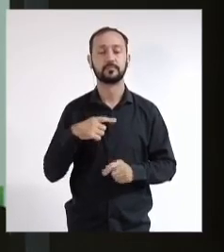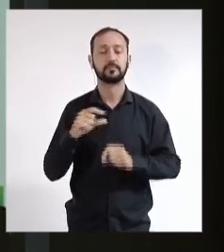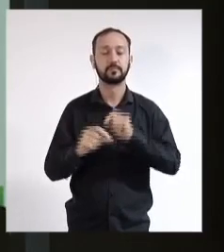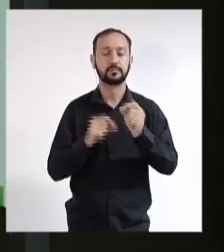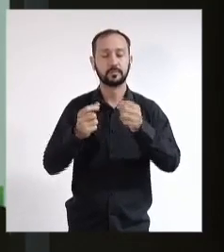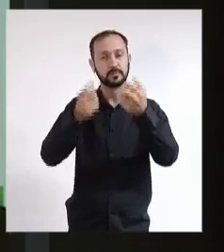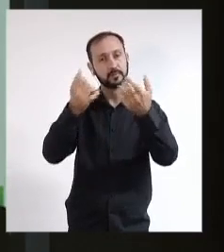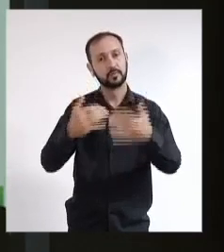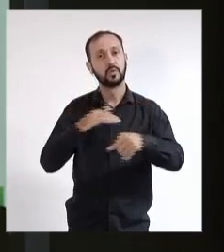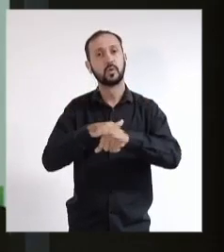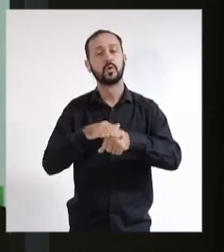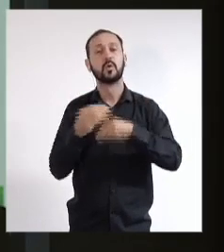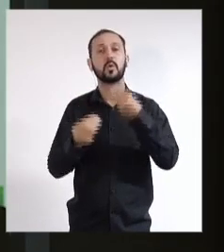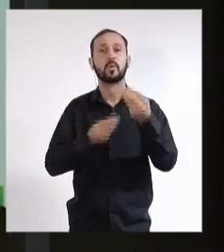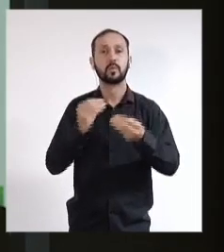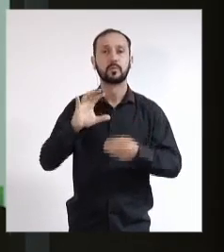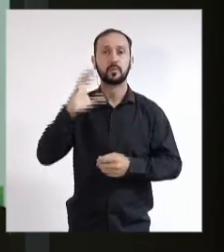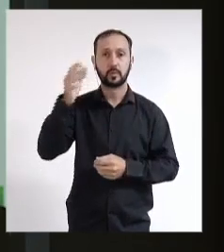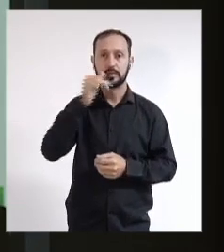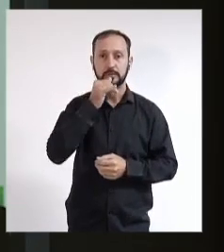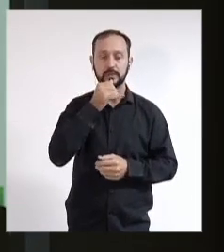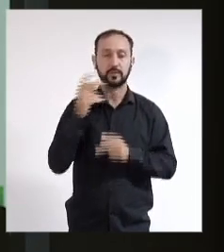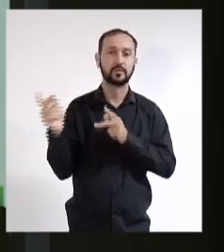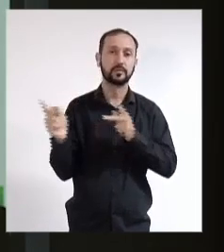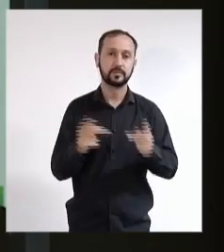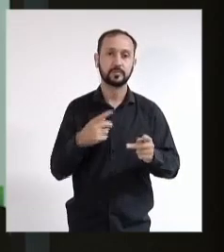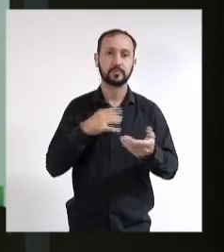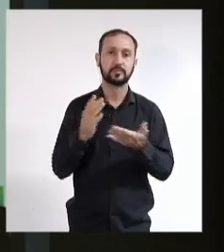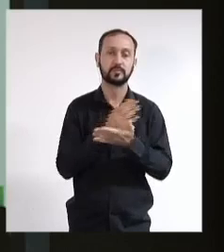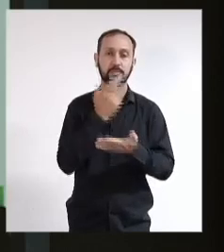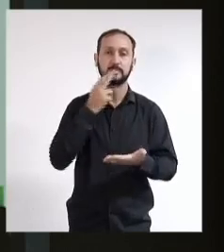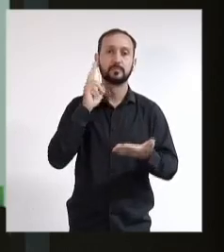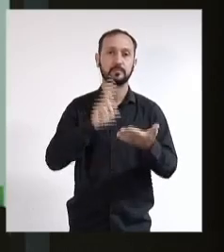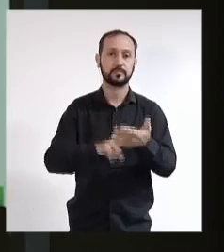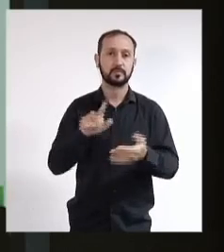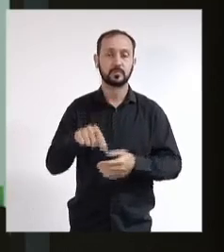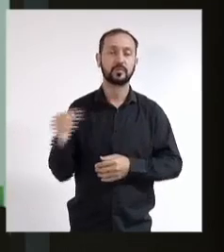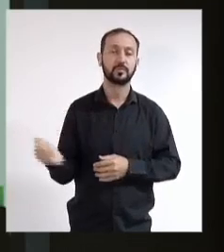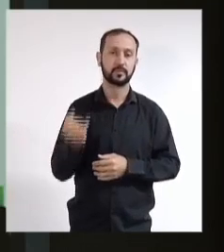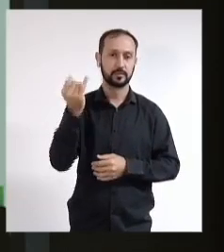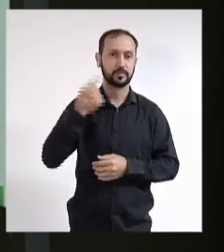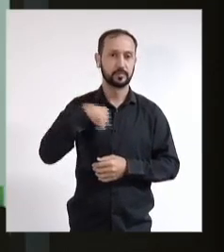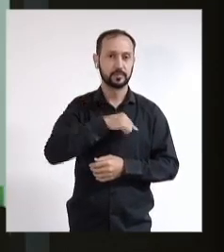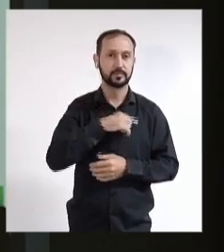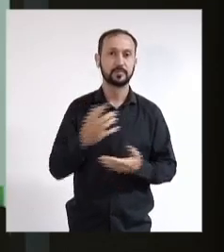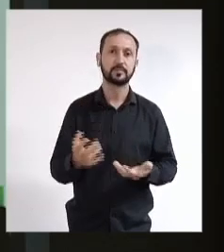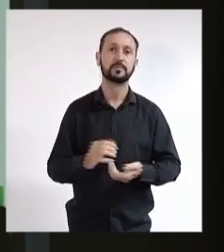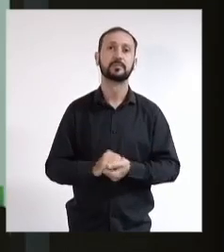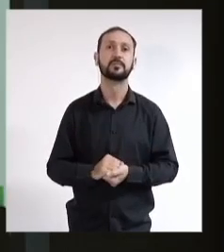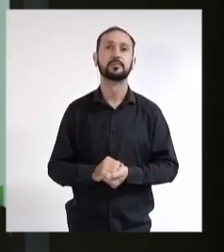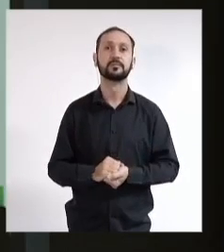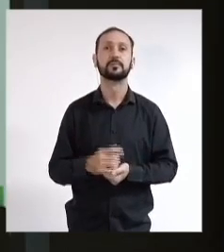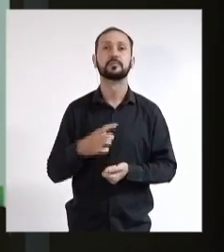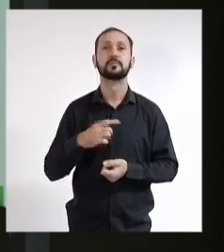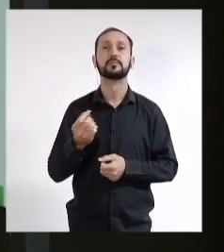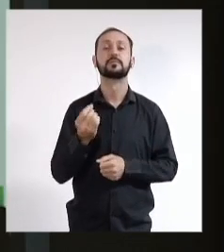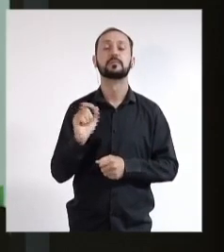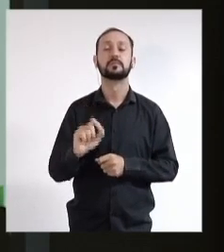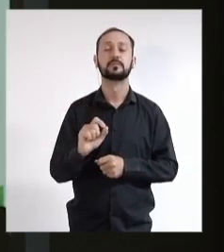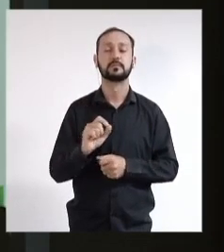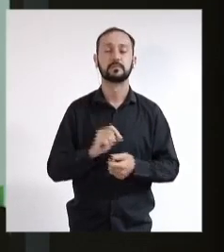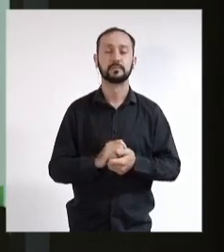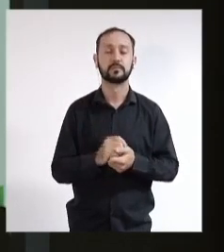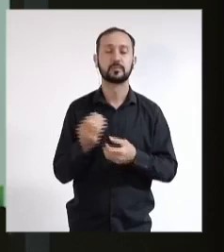pouco sobre como o que aconteceu às visitações algumas publicações foram importantes para nós eu quero nessa parte que fala um pouco sobre